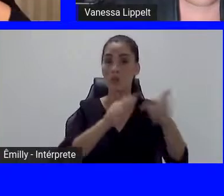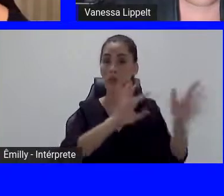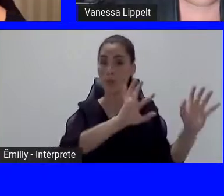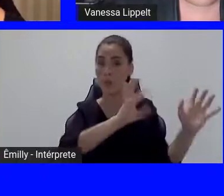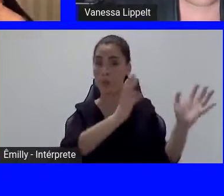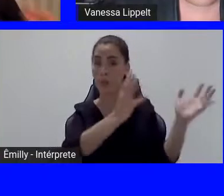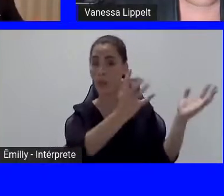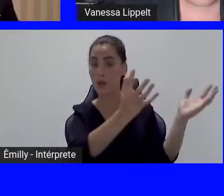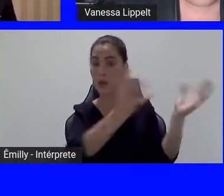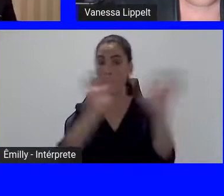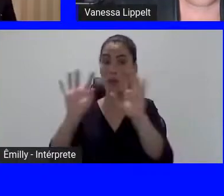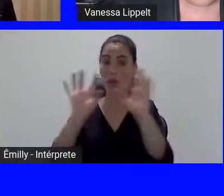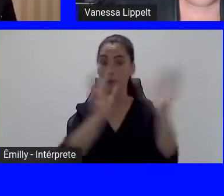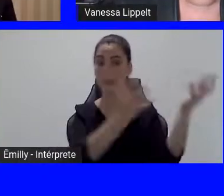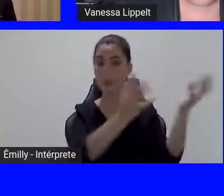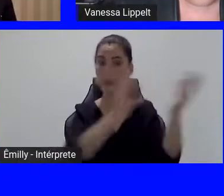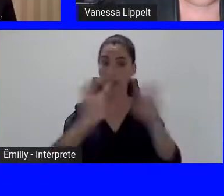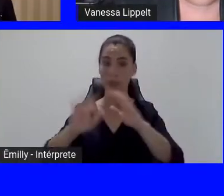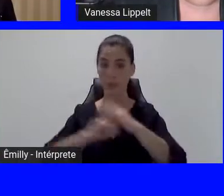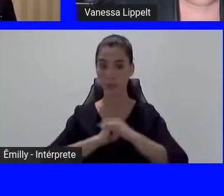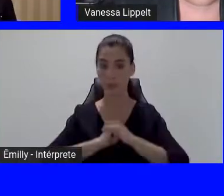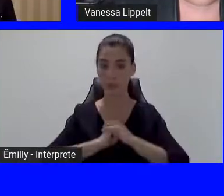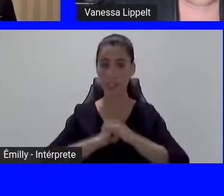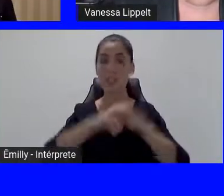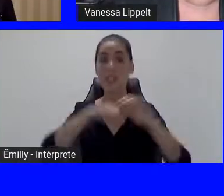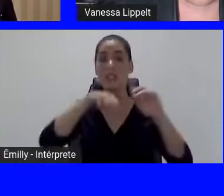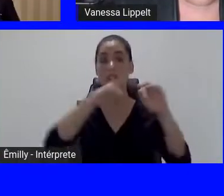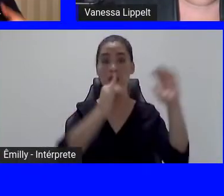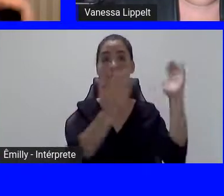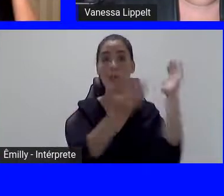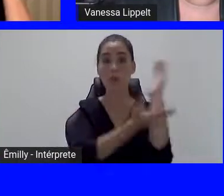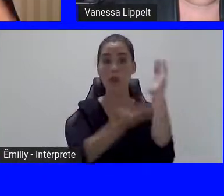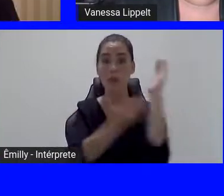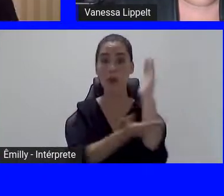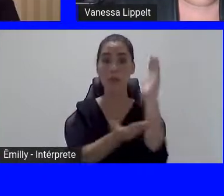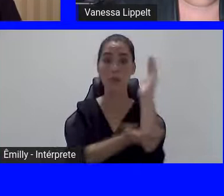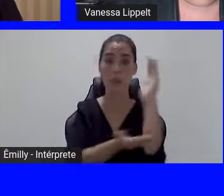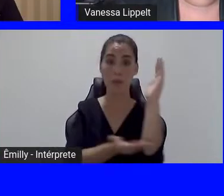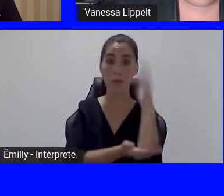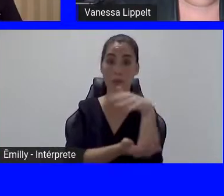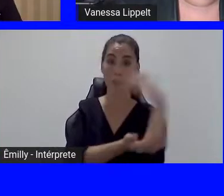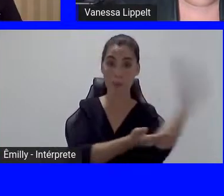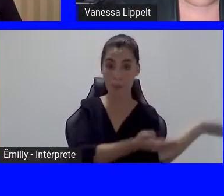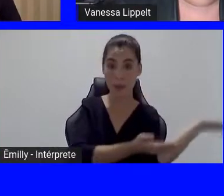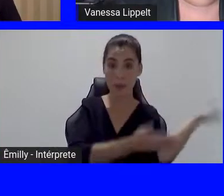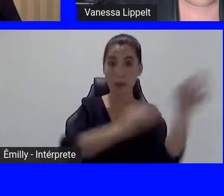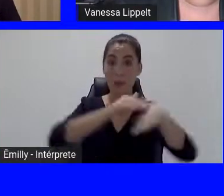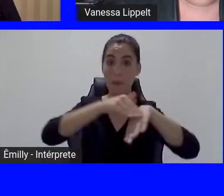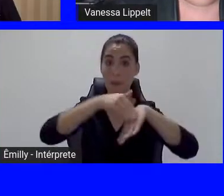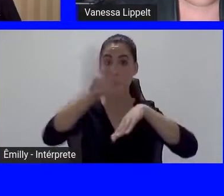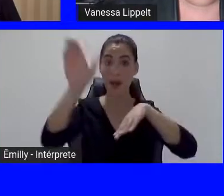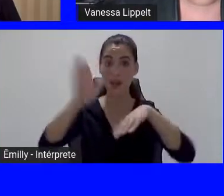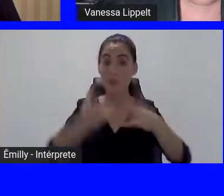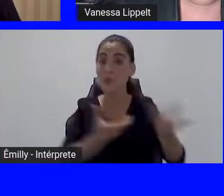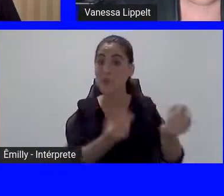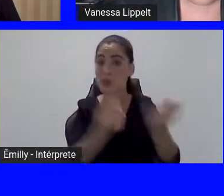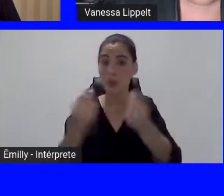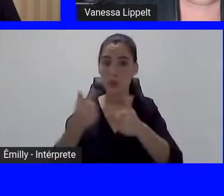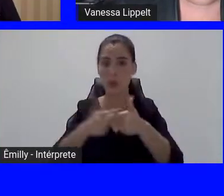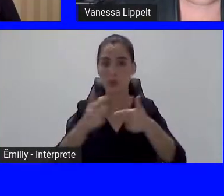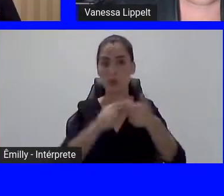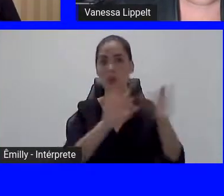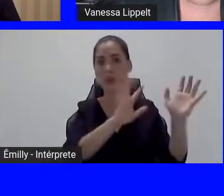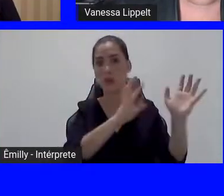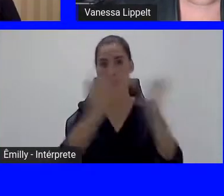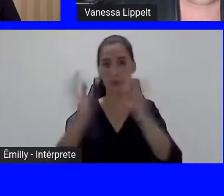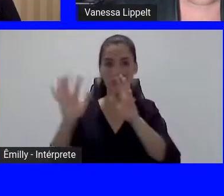nós entramos numa catástrofe climática sem precedente, onde em alguns lugares chove muito, e a minha solidariedade à população